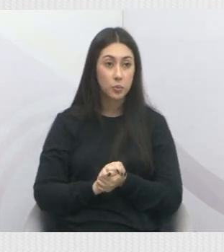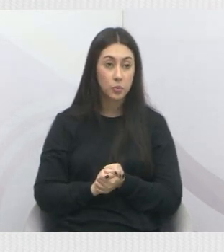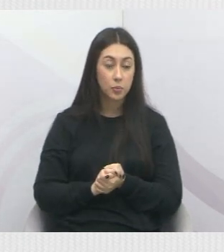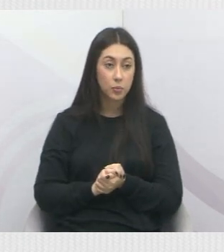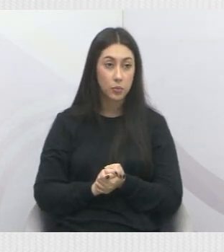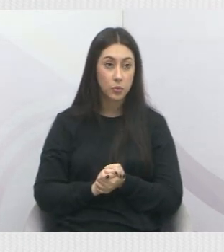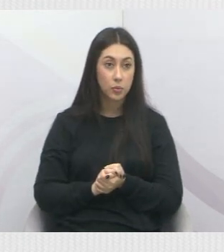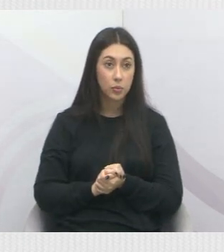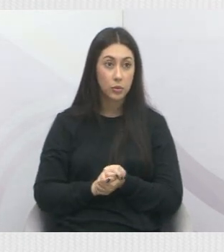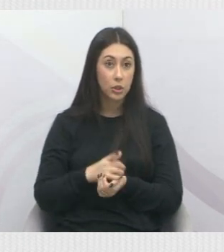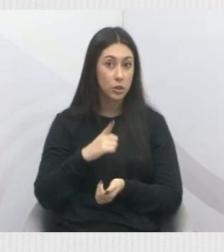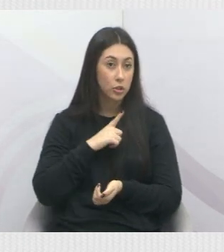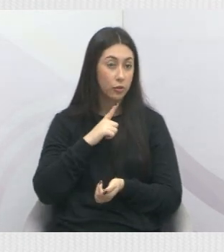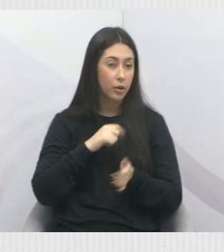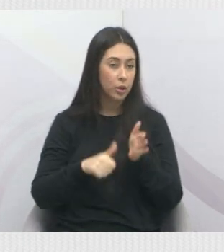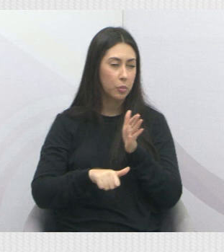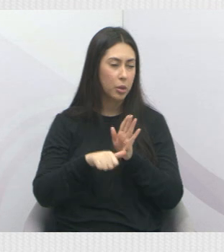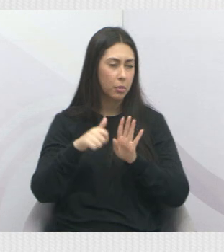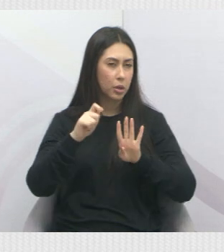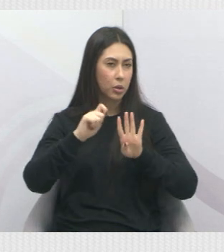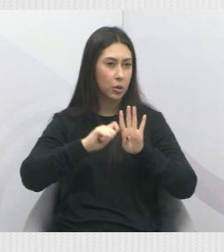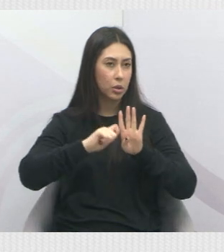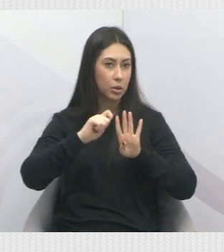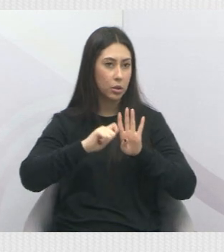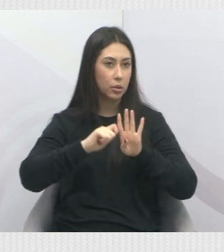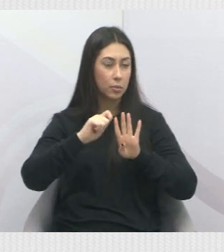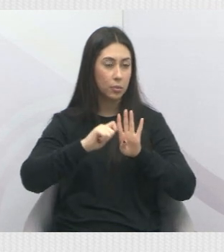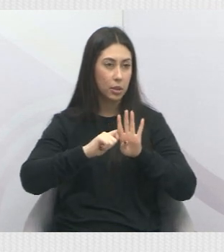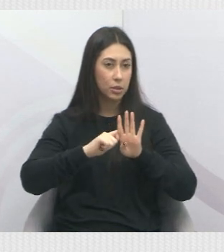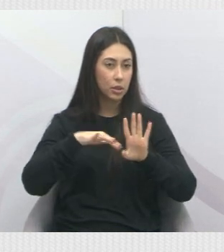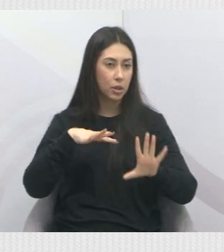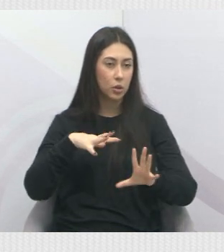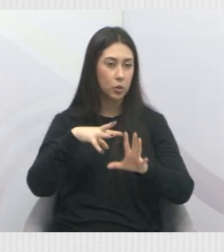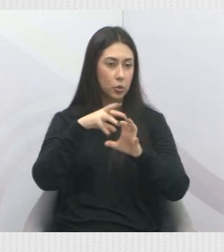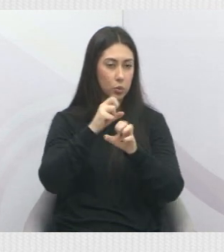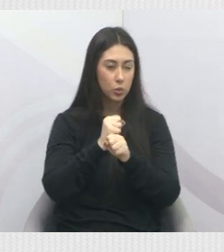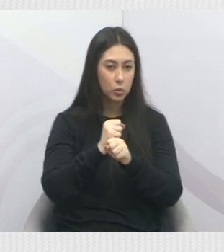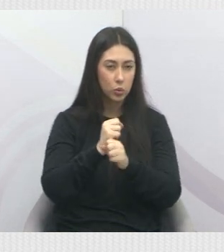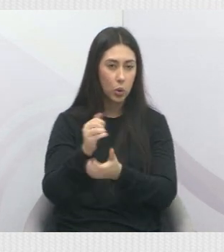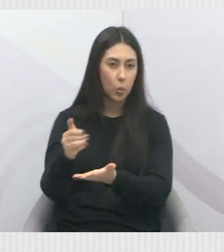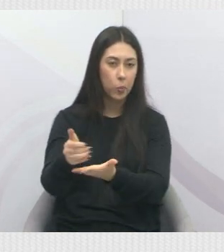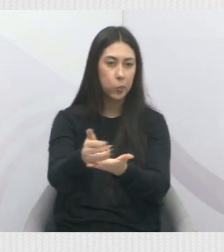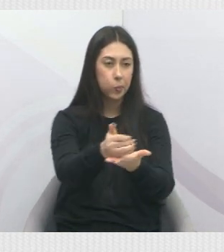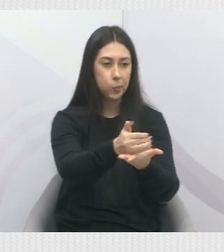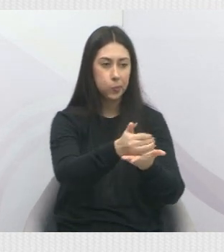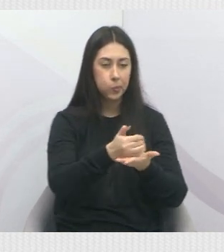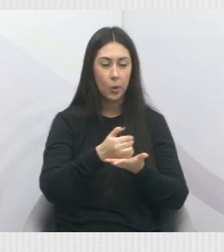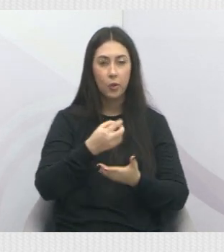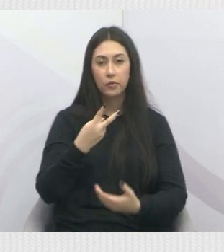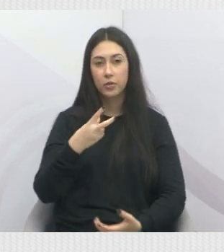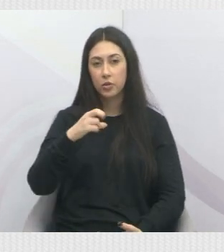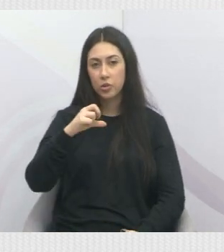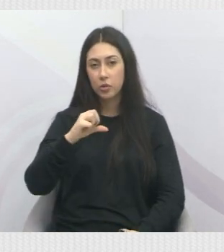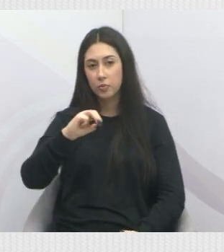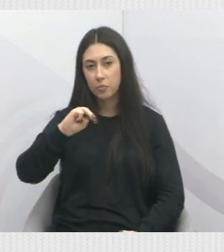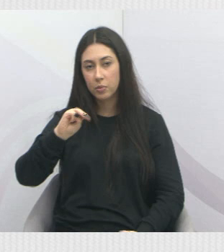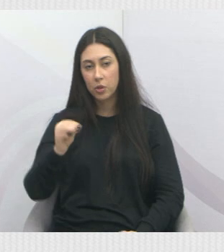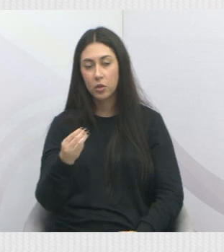Tivemos, no primeiro quadrimestre de 2022, o total de receitas de R$